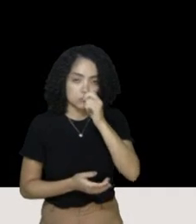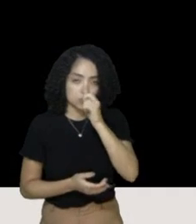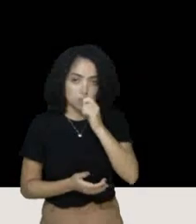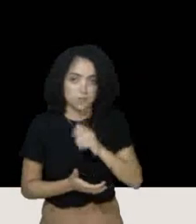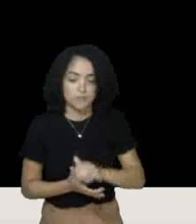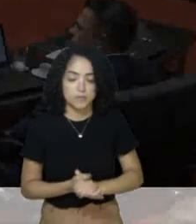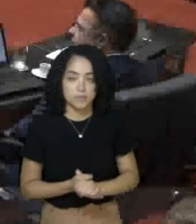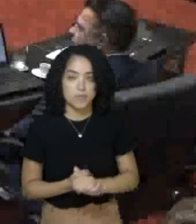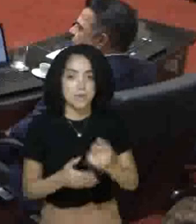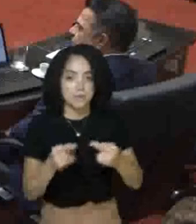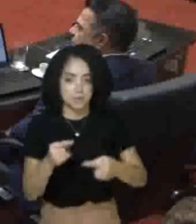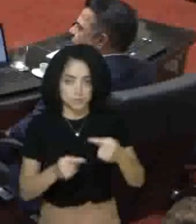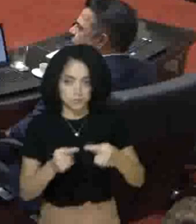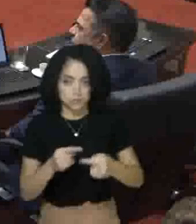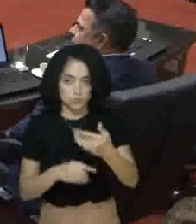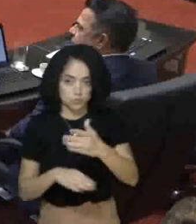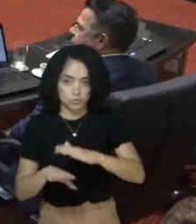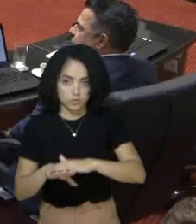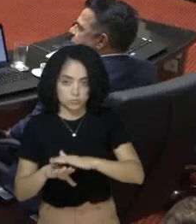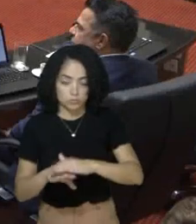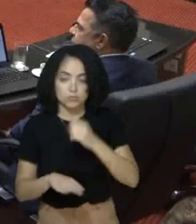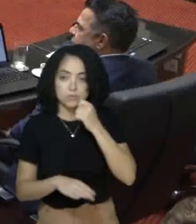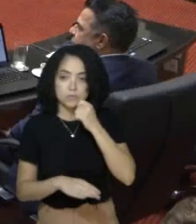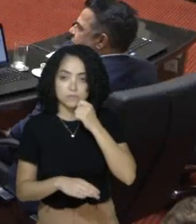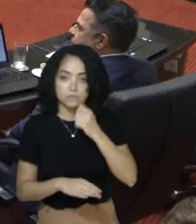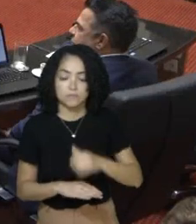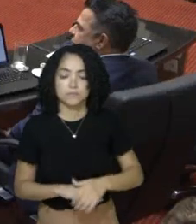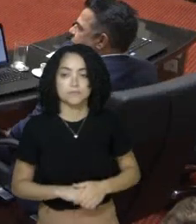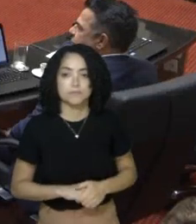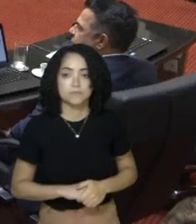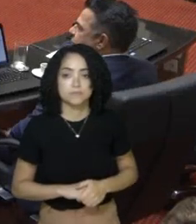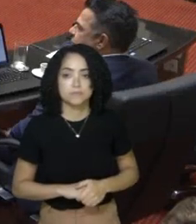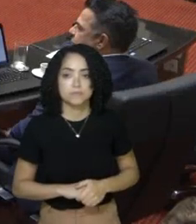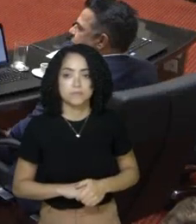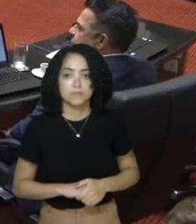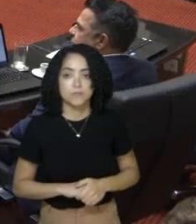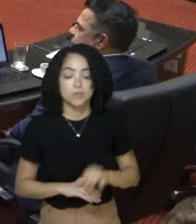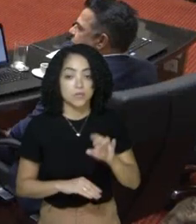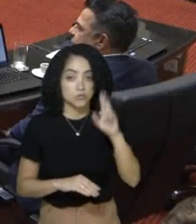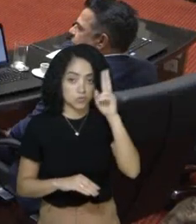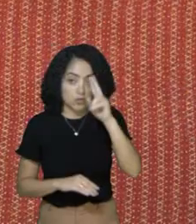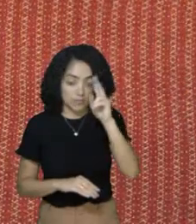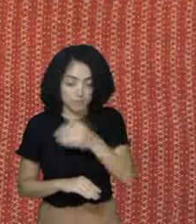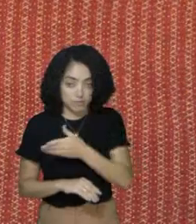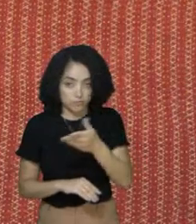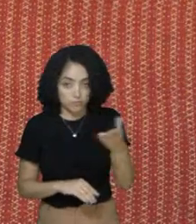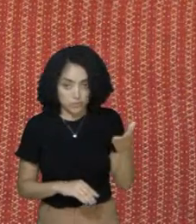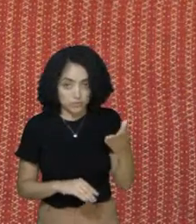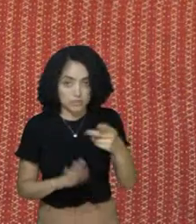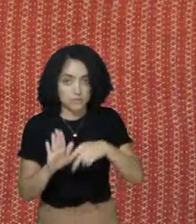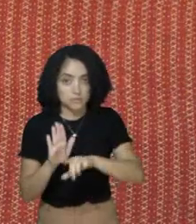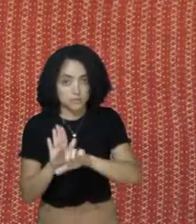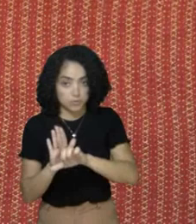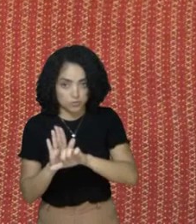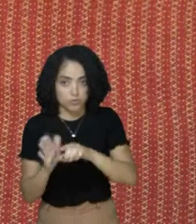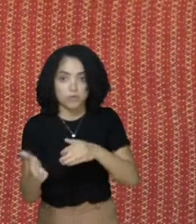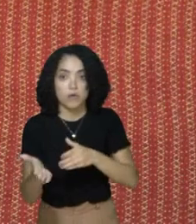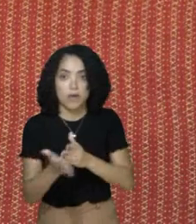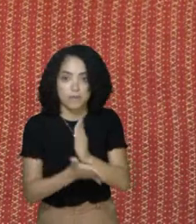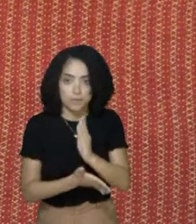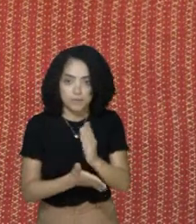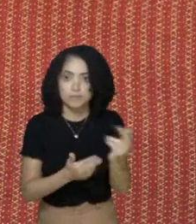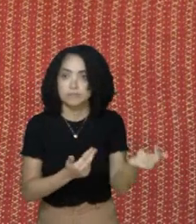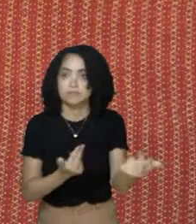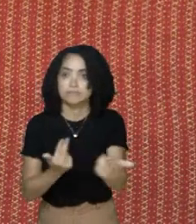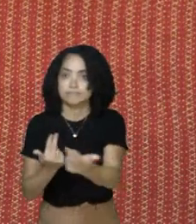para discutir, a autora deputada Ana Campagnolo. Senhor presidente, só lembrando os colegas deputados, esse projeto de lei foi aprovado por